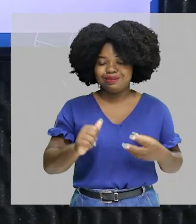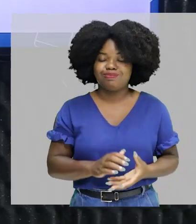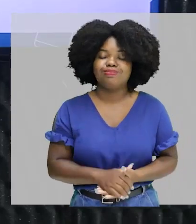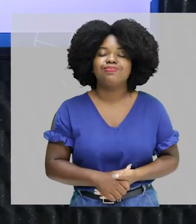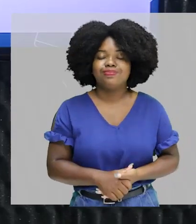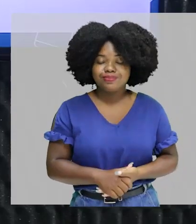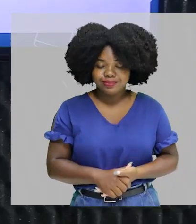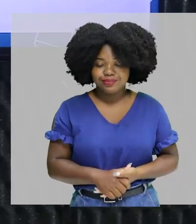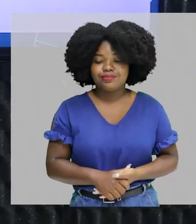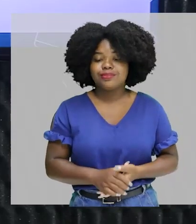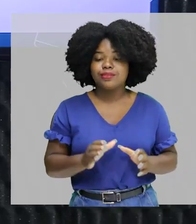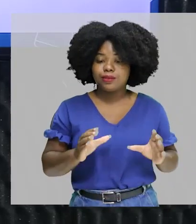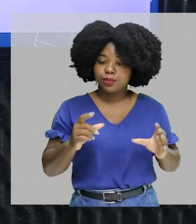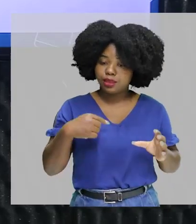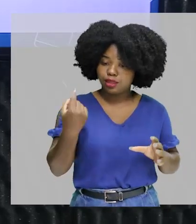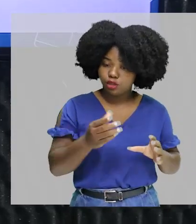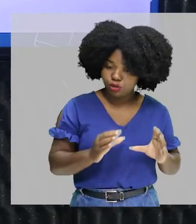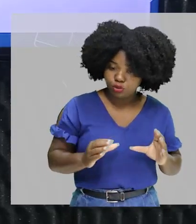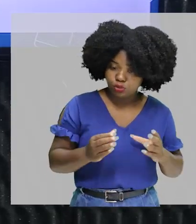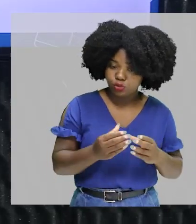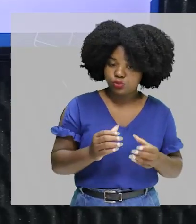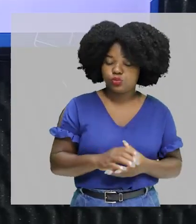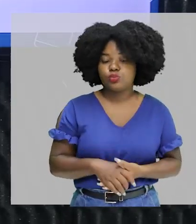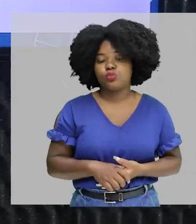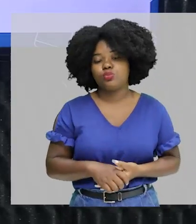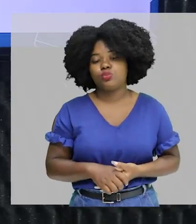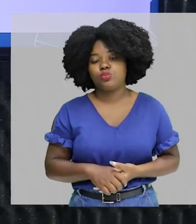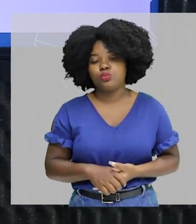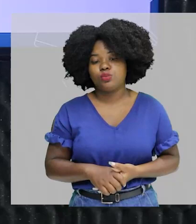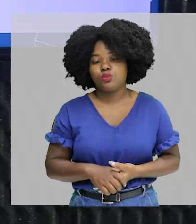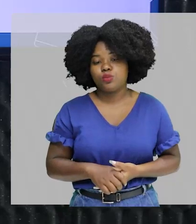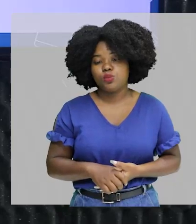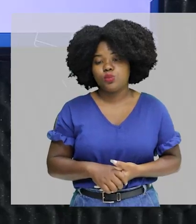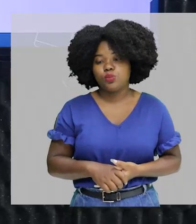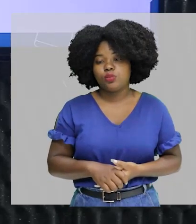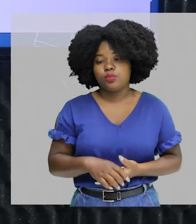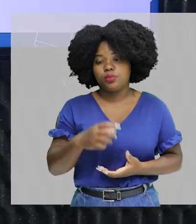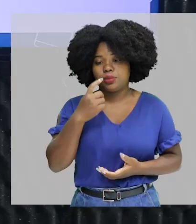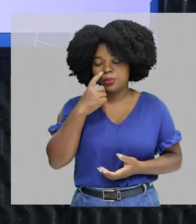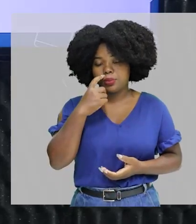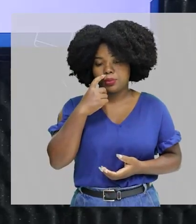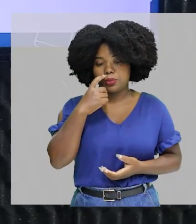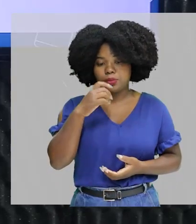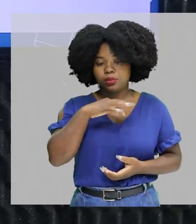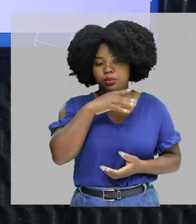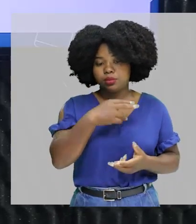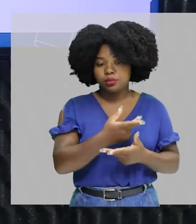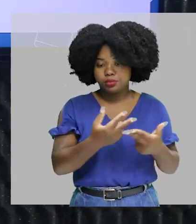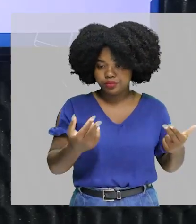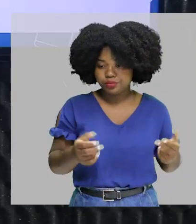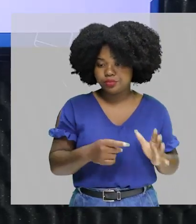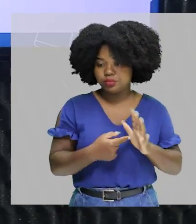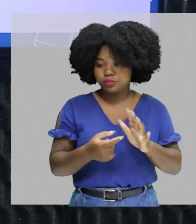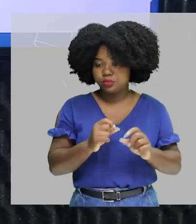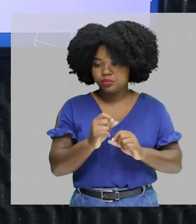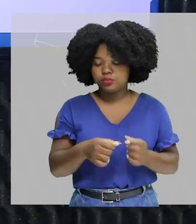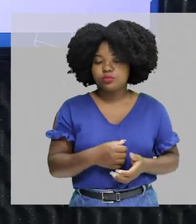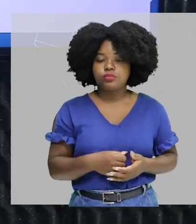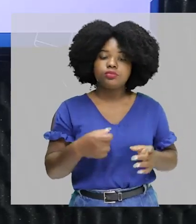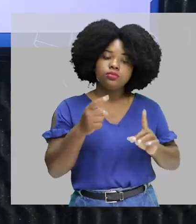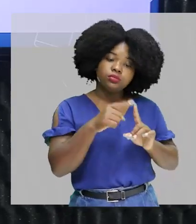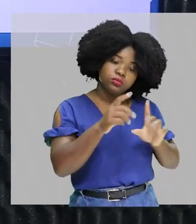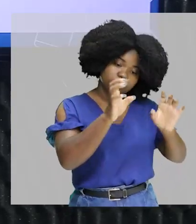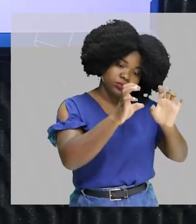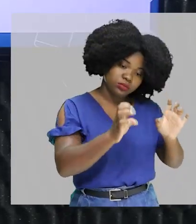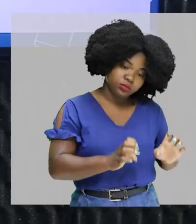nosso grupo a qual nós pertencemos, tá bom? Então, esses animais cordados, eles apresentam um tipo